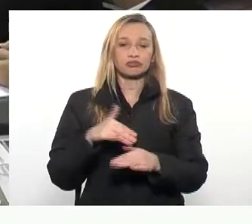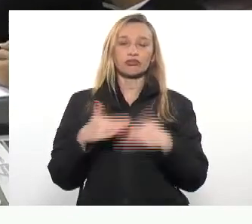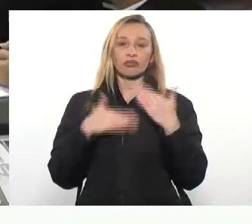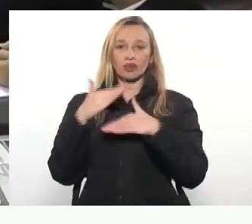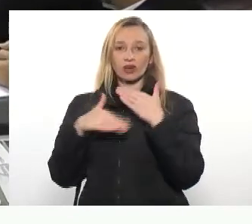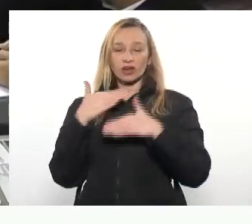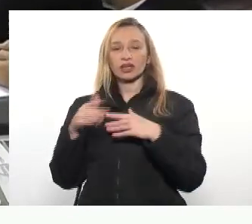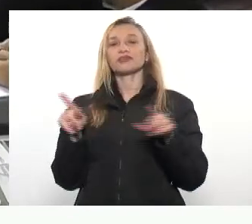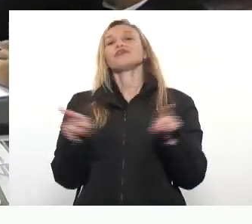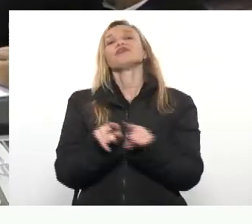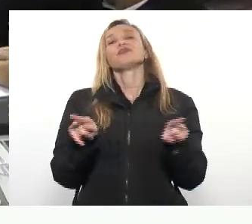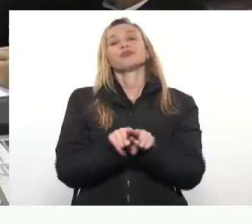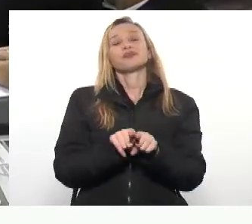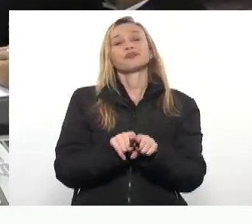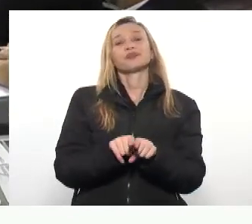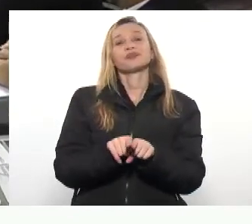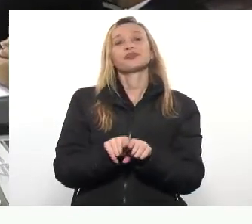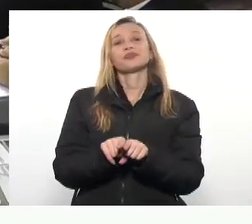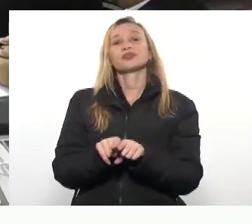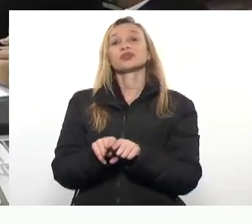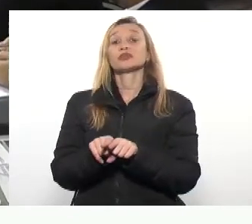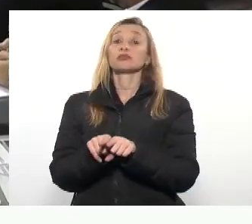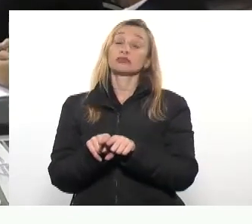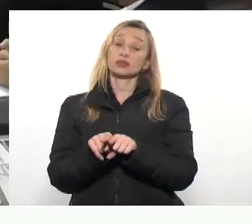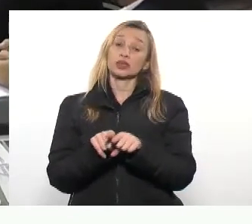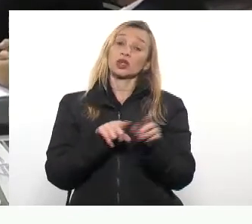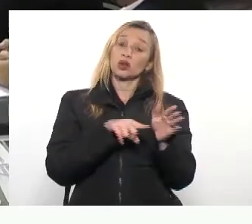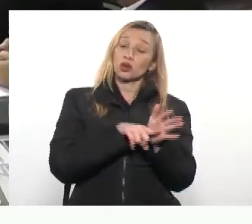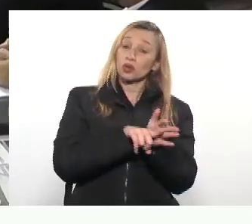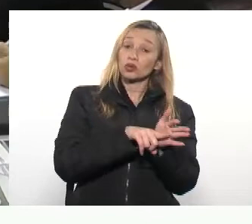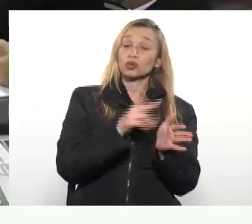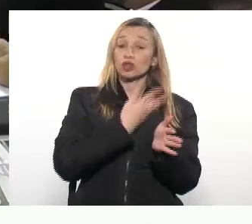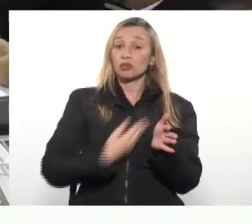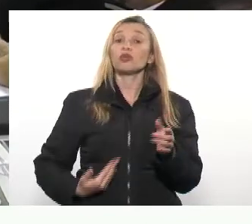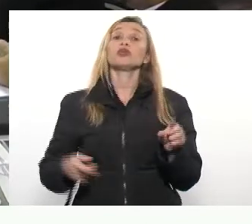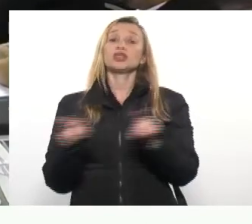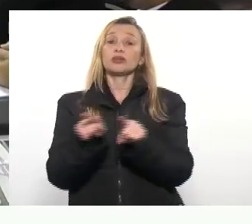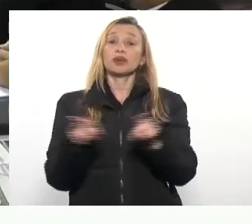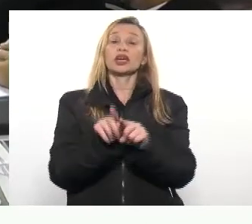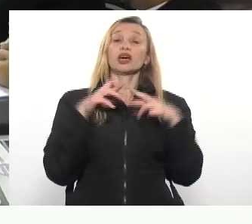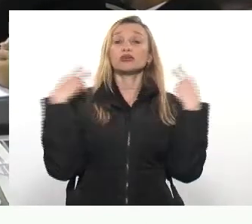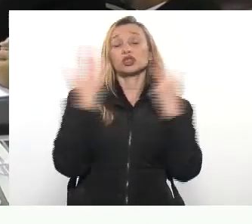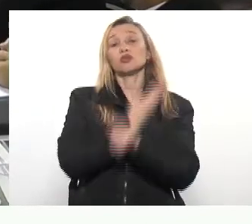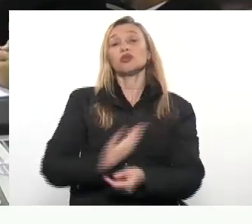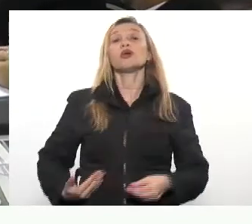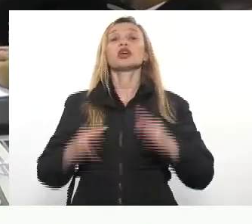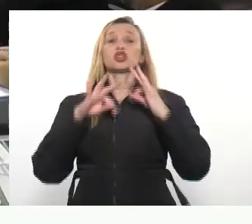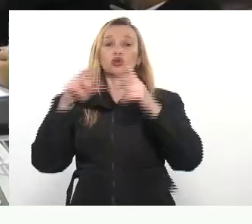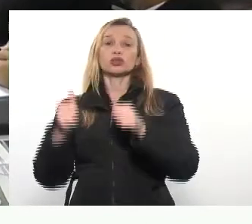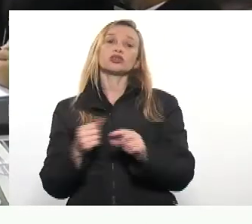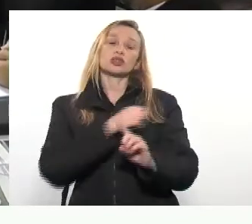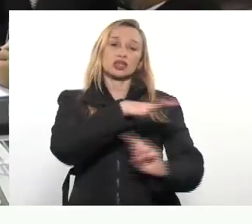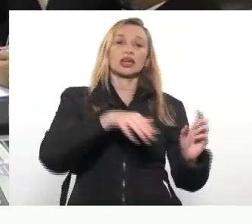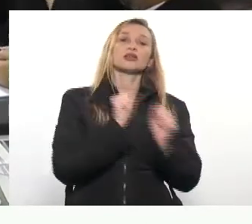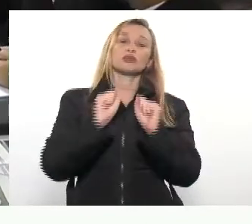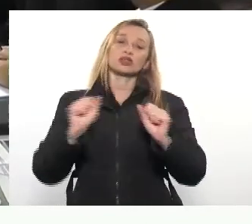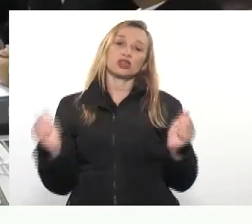esse também haverá uma consulta pública e depois uma audiência pública para que toda a sociedade possa